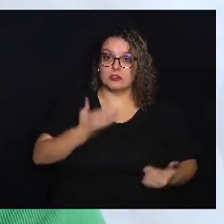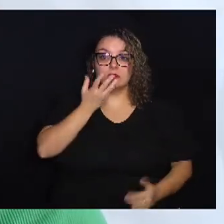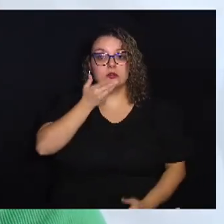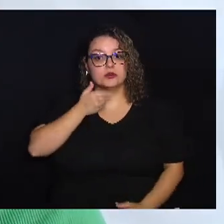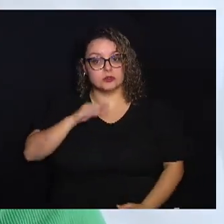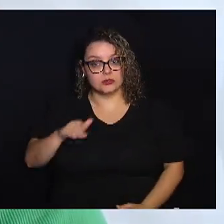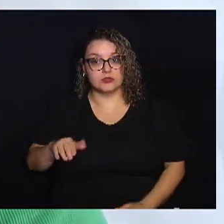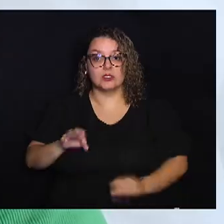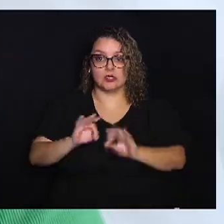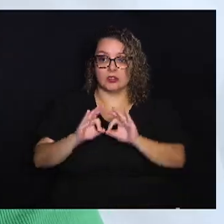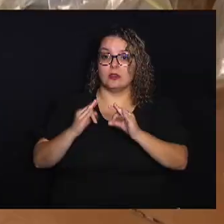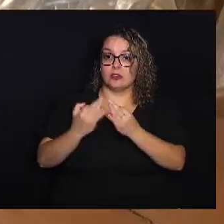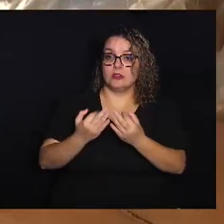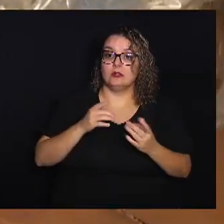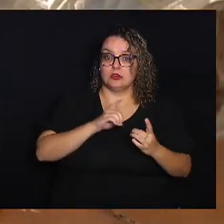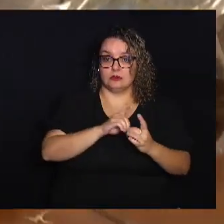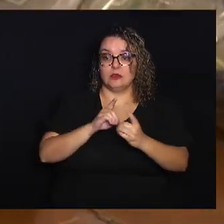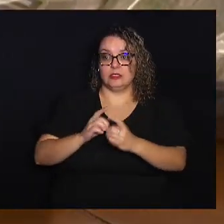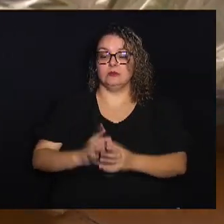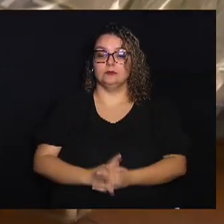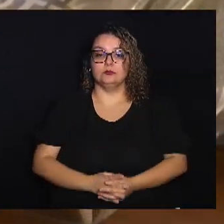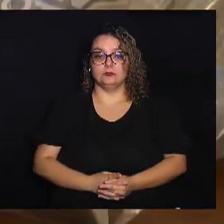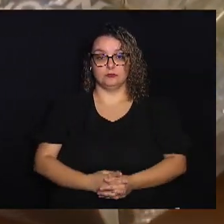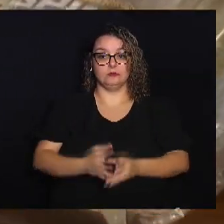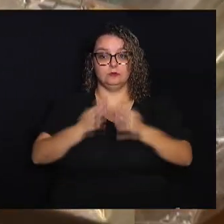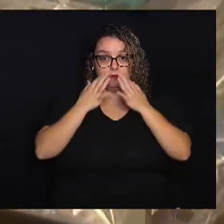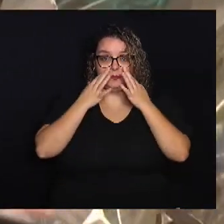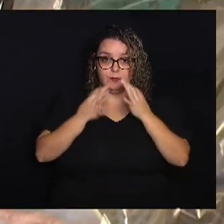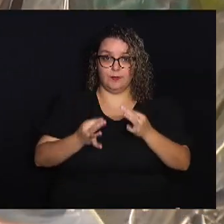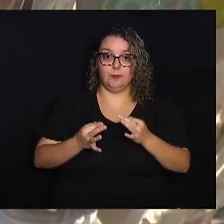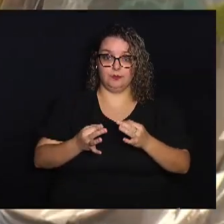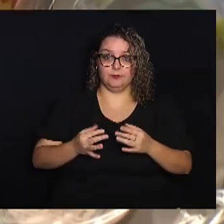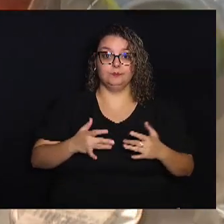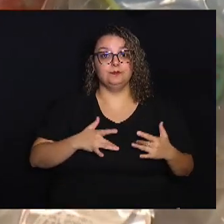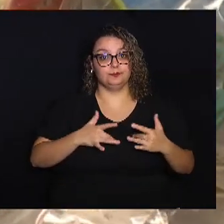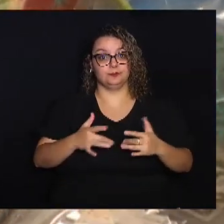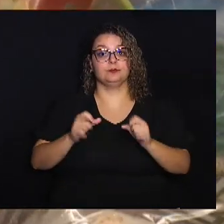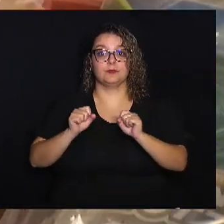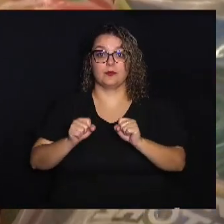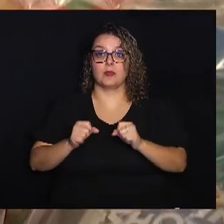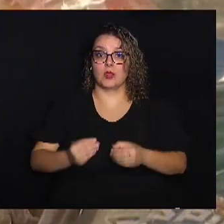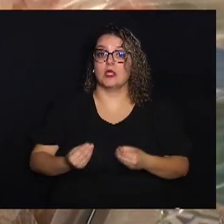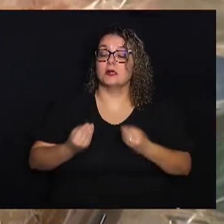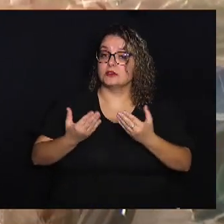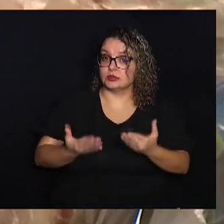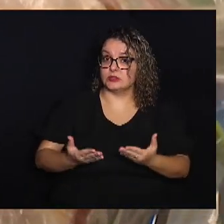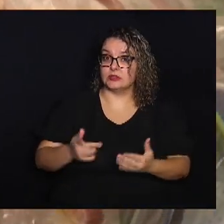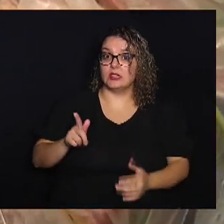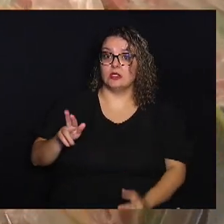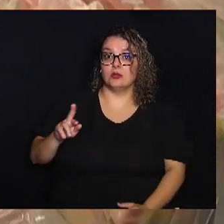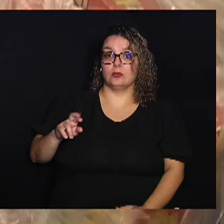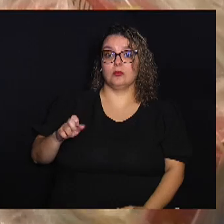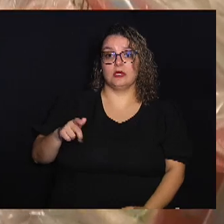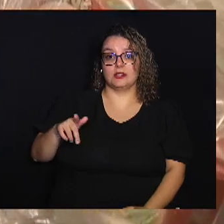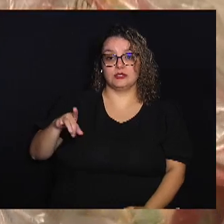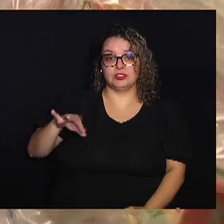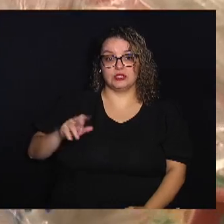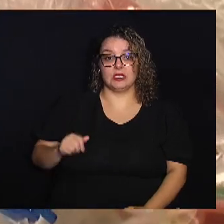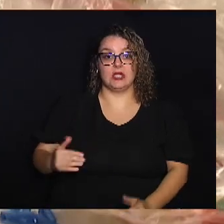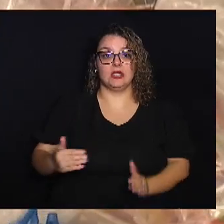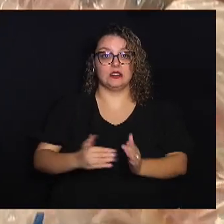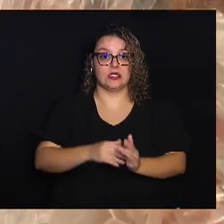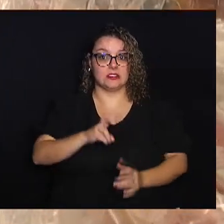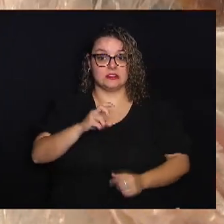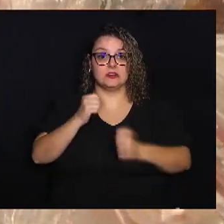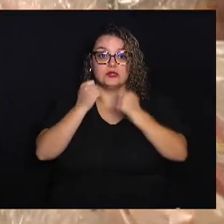crianças e essas famílias que são atendidas. E atenção, pessoal, as doações podem ser entregues na Guardinha até o dia 5 de